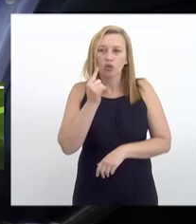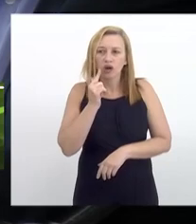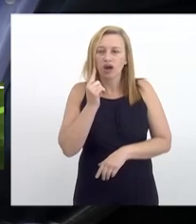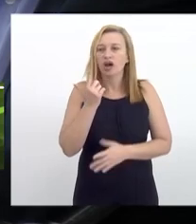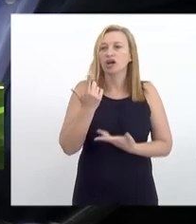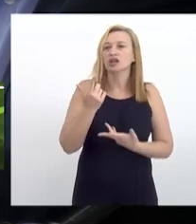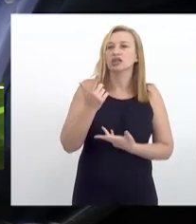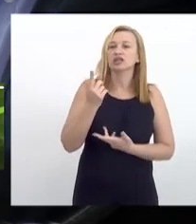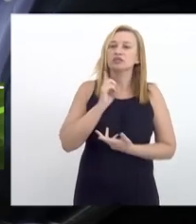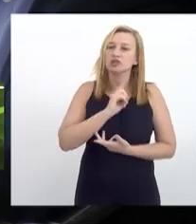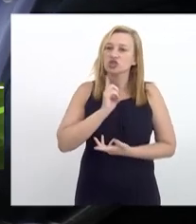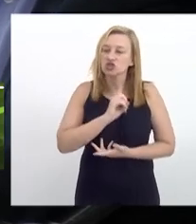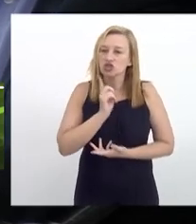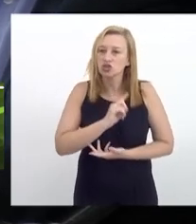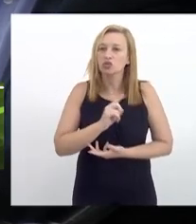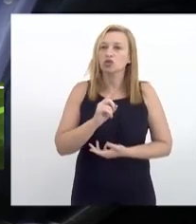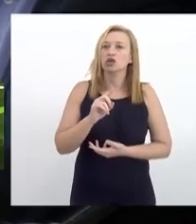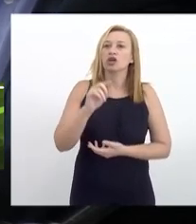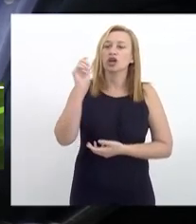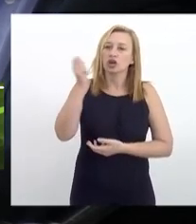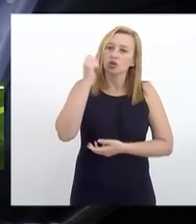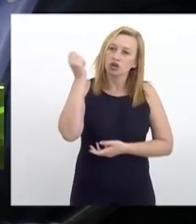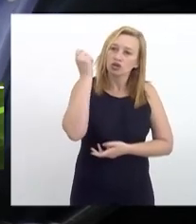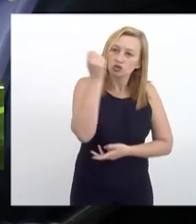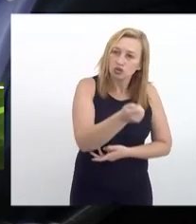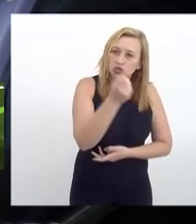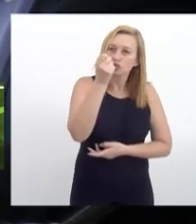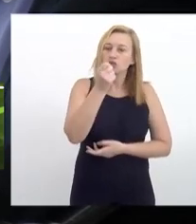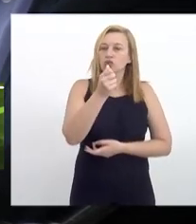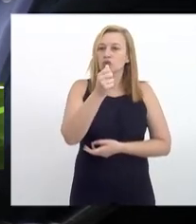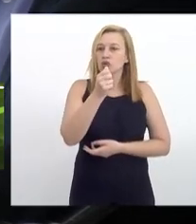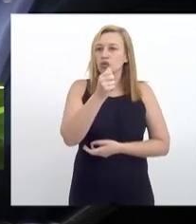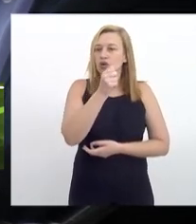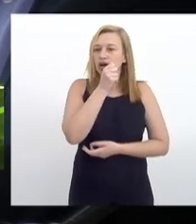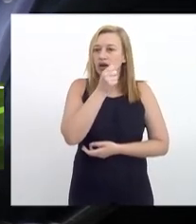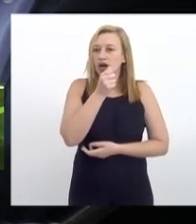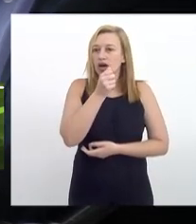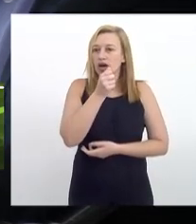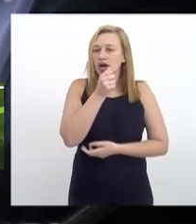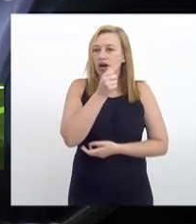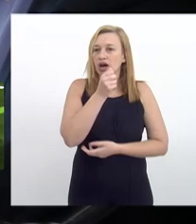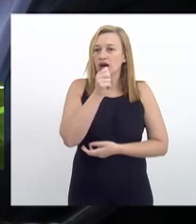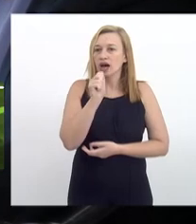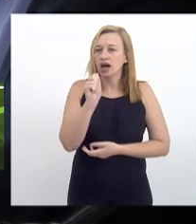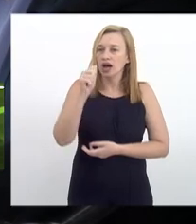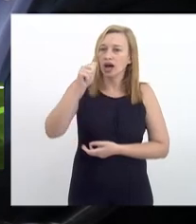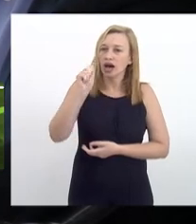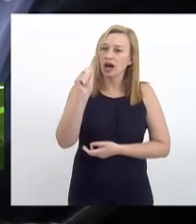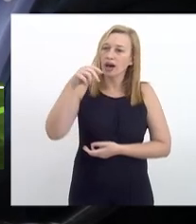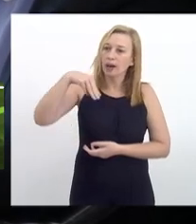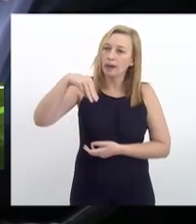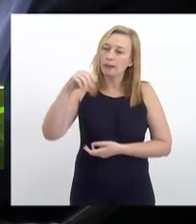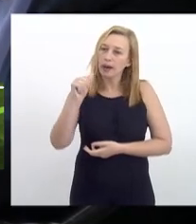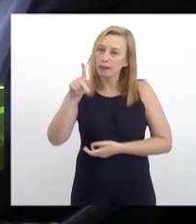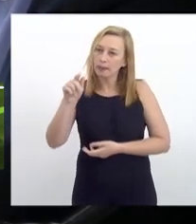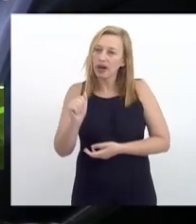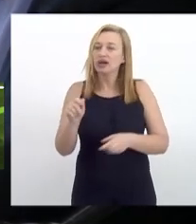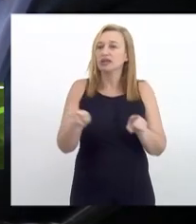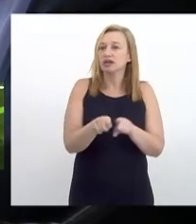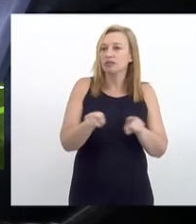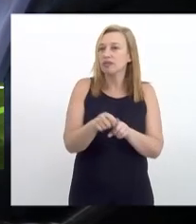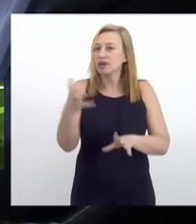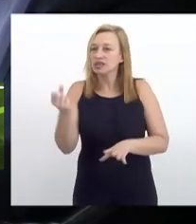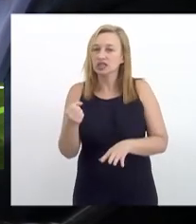Minas Gerais Rio Grande do Sul Amapá que também estão para para aderir ao novo